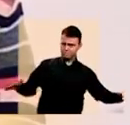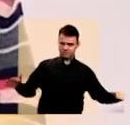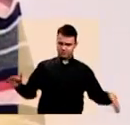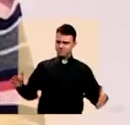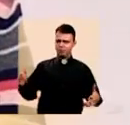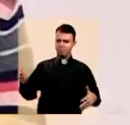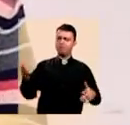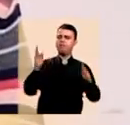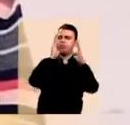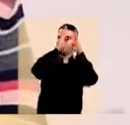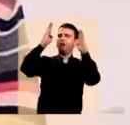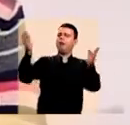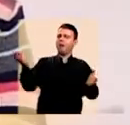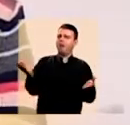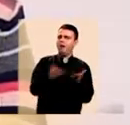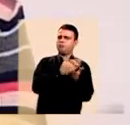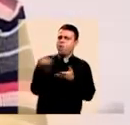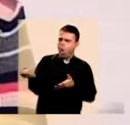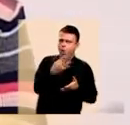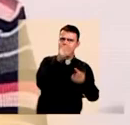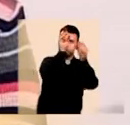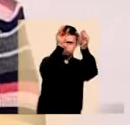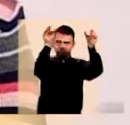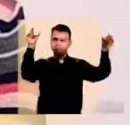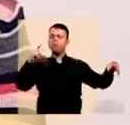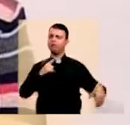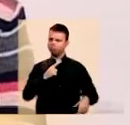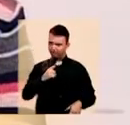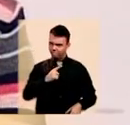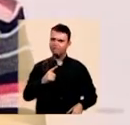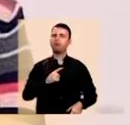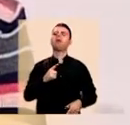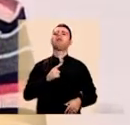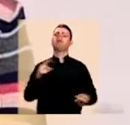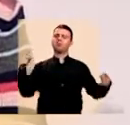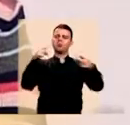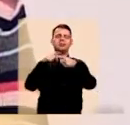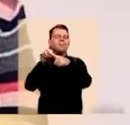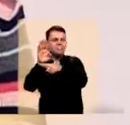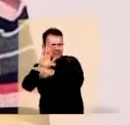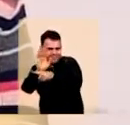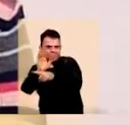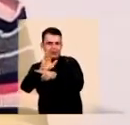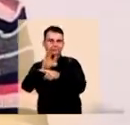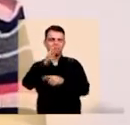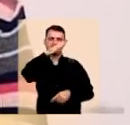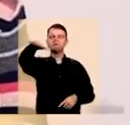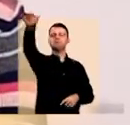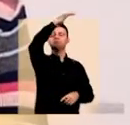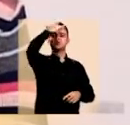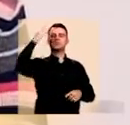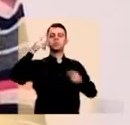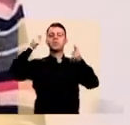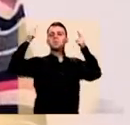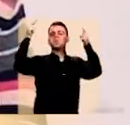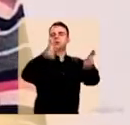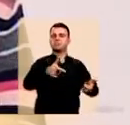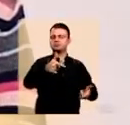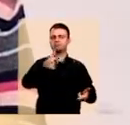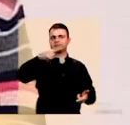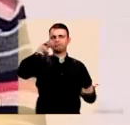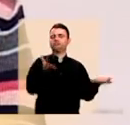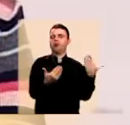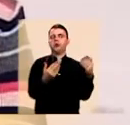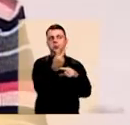gente colocou bastante mesmo dessas coleções, dessas séries, que estão aí em alta, né? Porque eles sempre